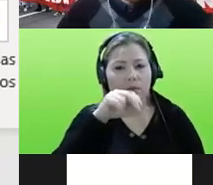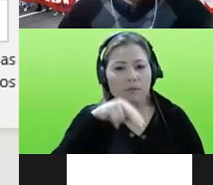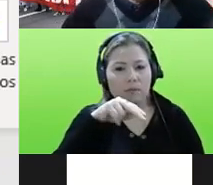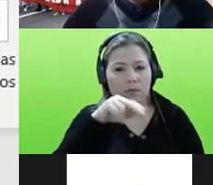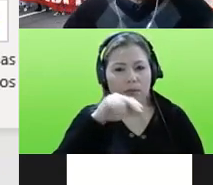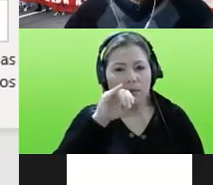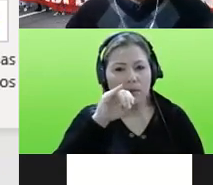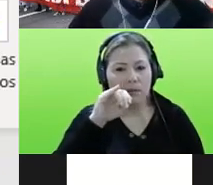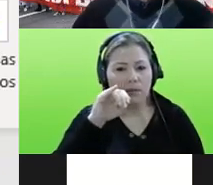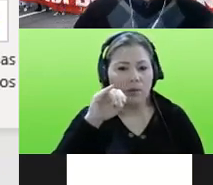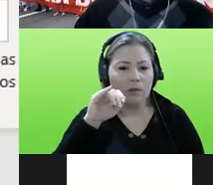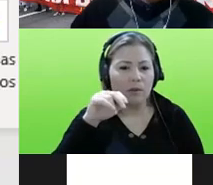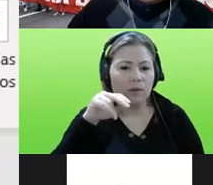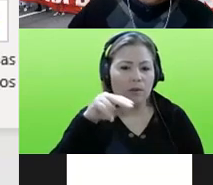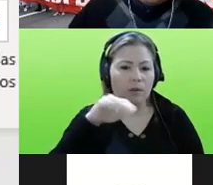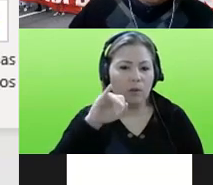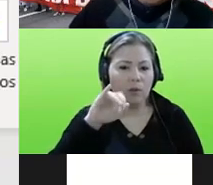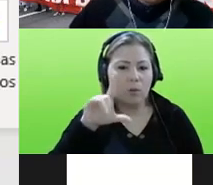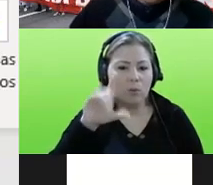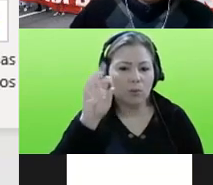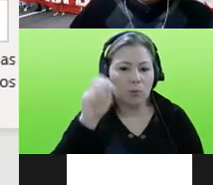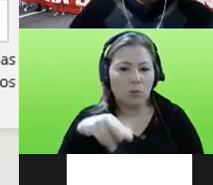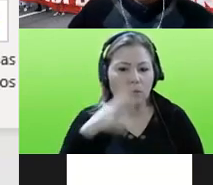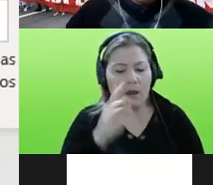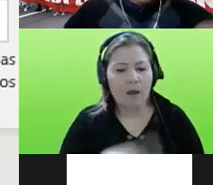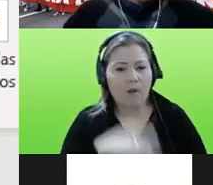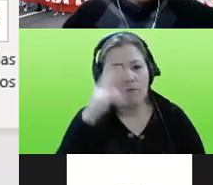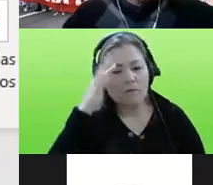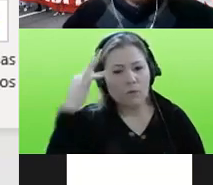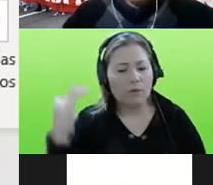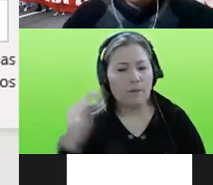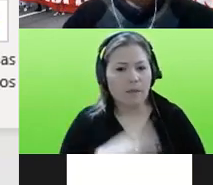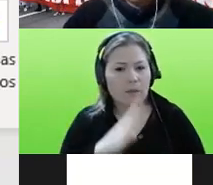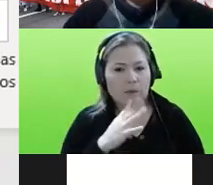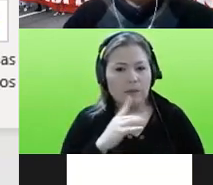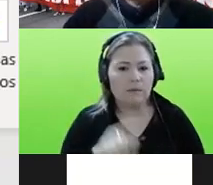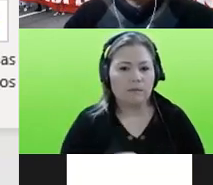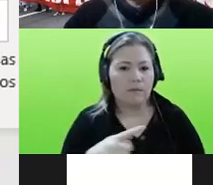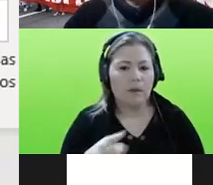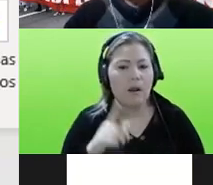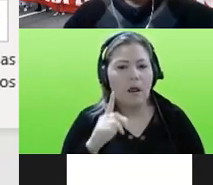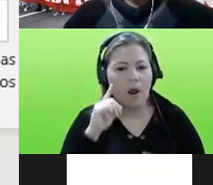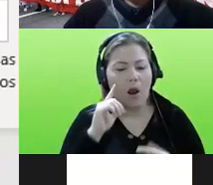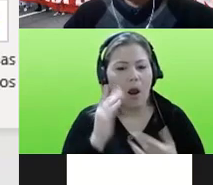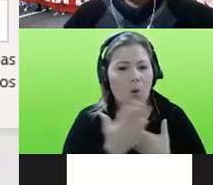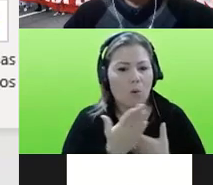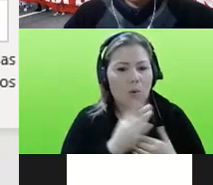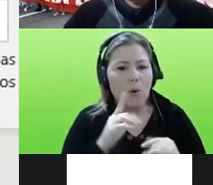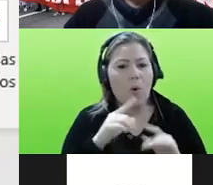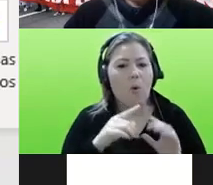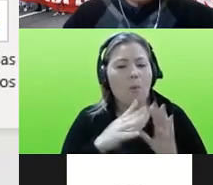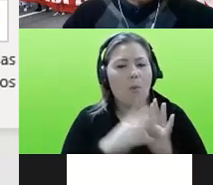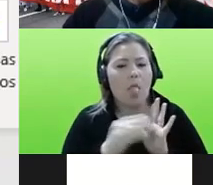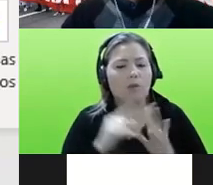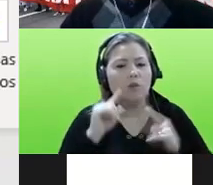nome da filosofia mais conhecido fora do Brasil, mas ele é da lógica, ele contribuiu com um modelo de lógica